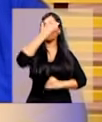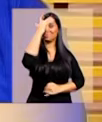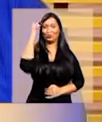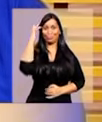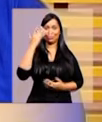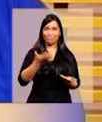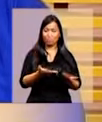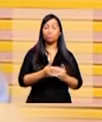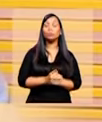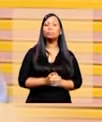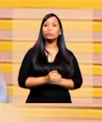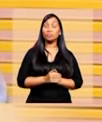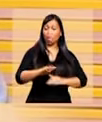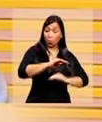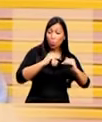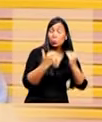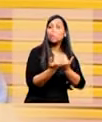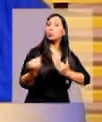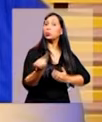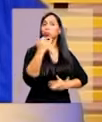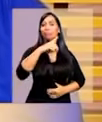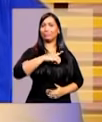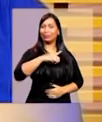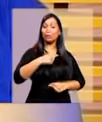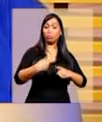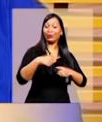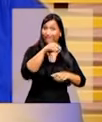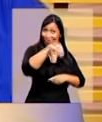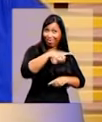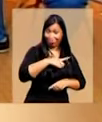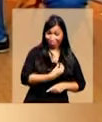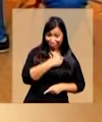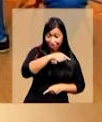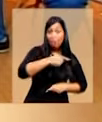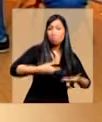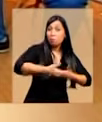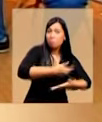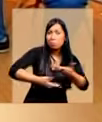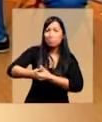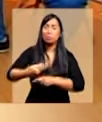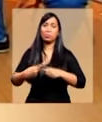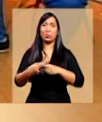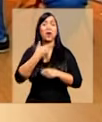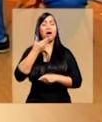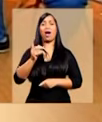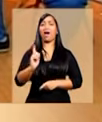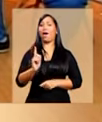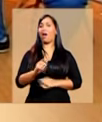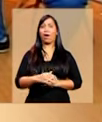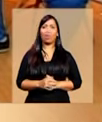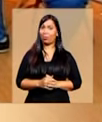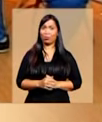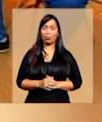dos praticantes. A comunidade dos praticantes é muito importante. Se compartilha. Sim, porque não é nada fácil,